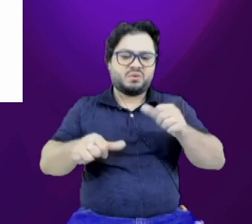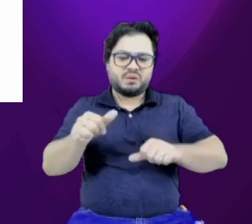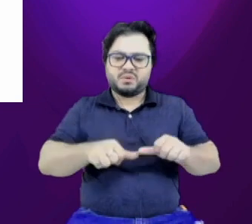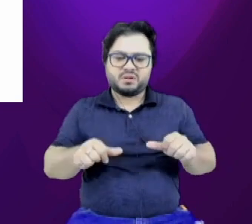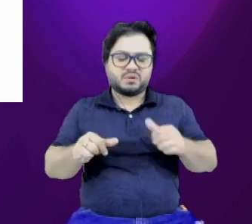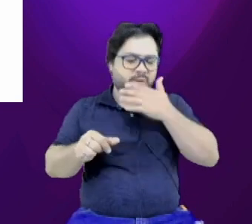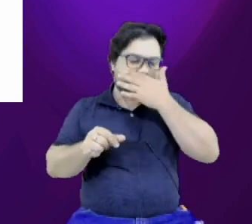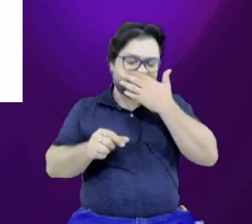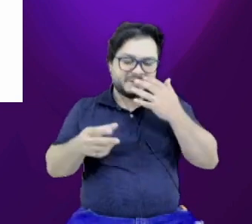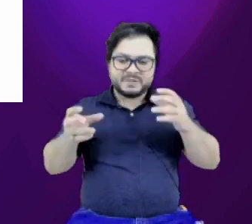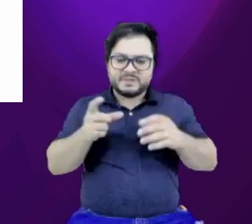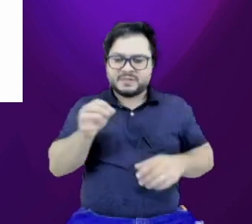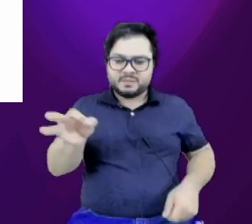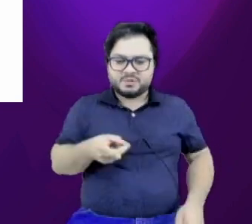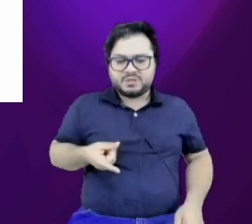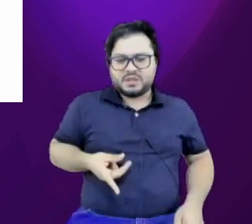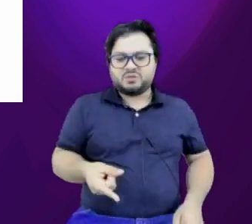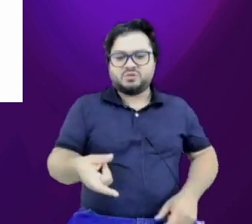totalmente sustentável.